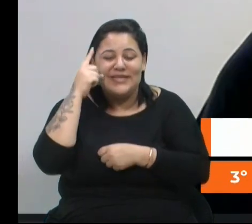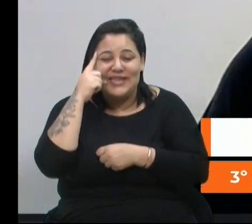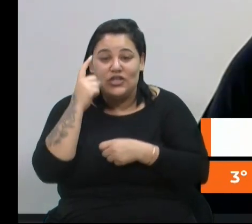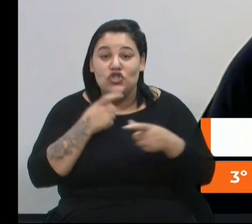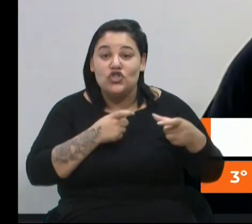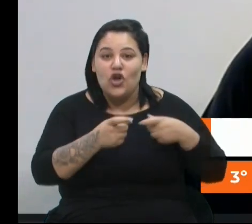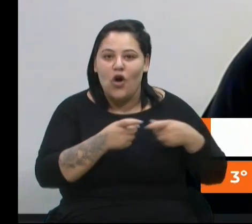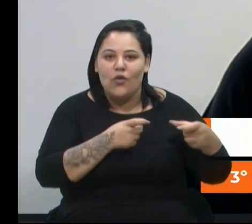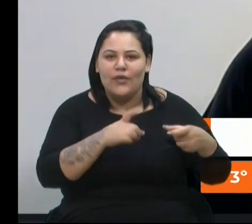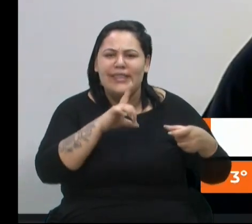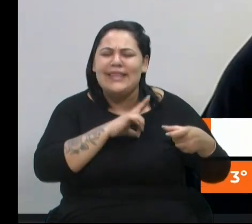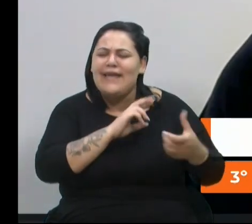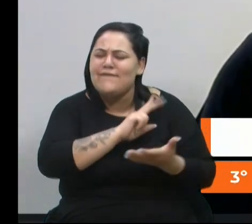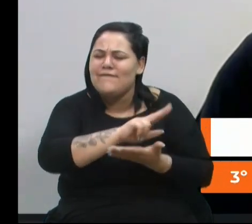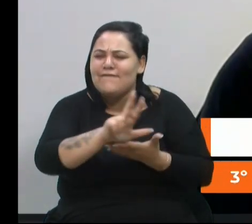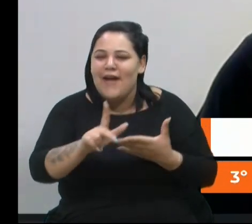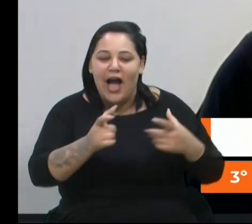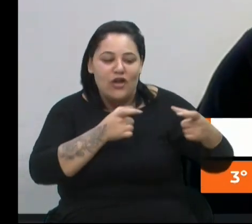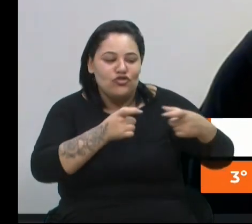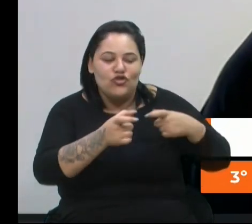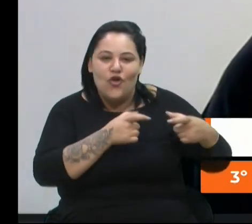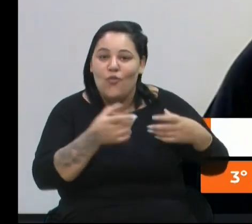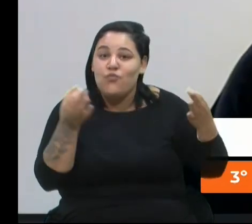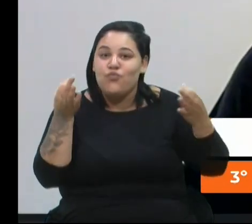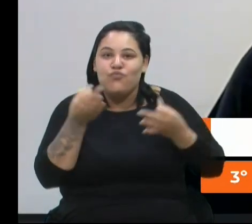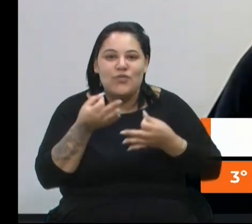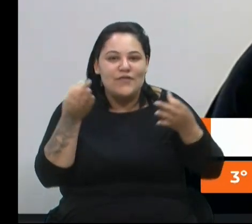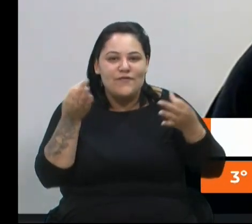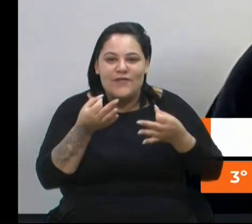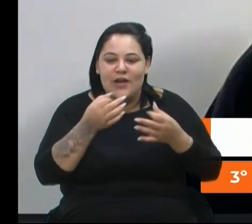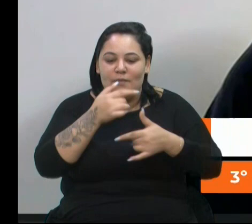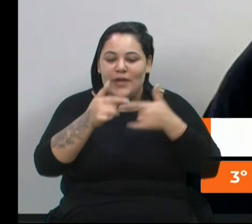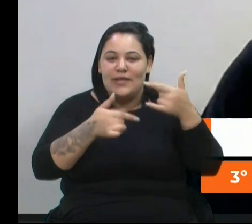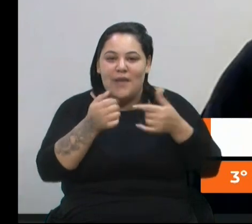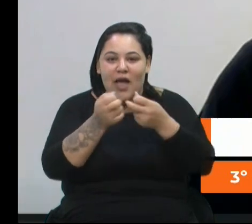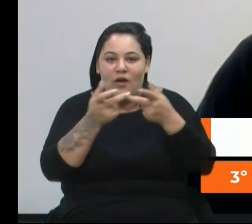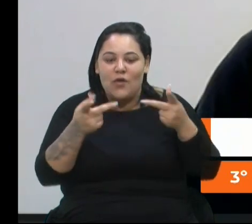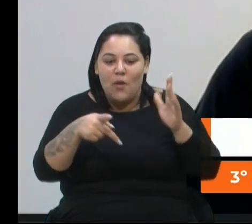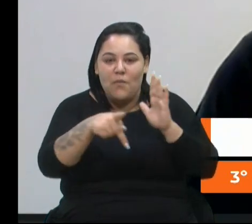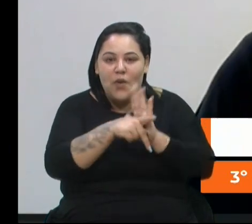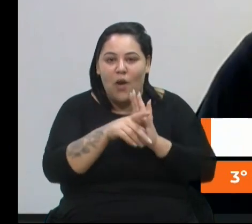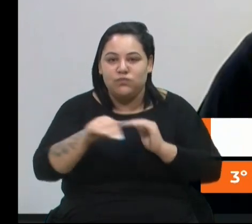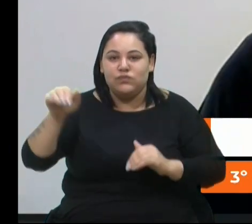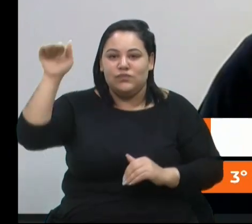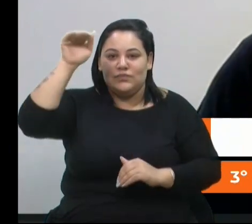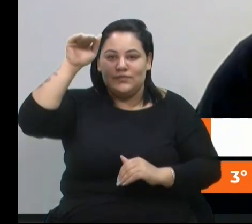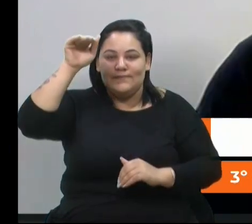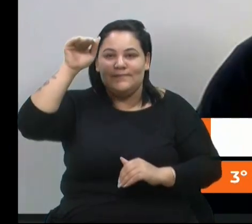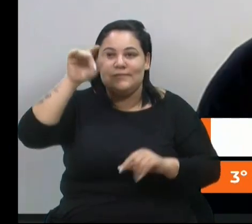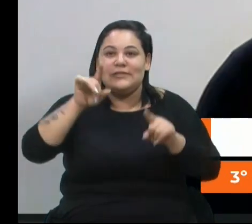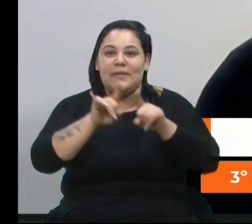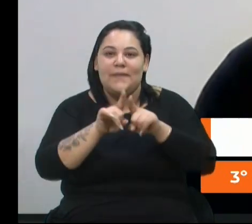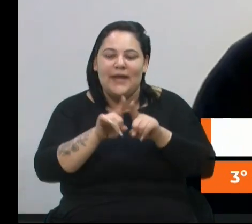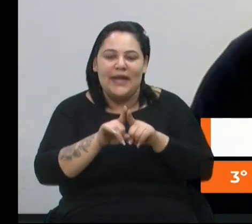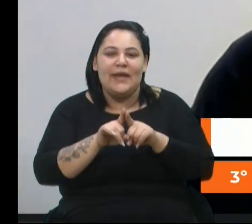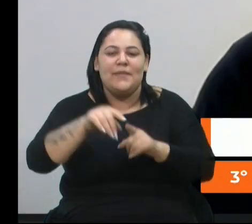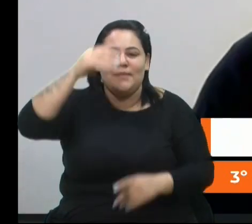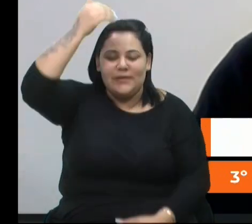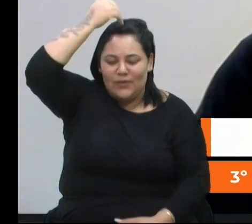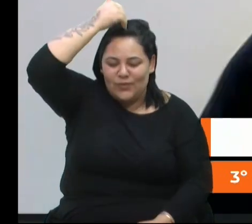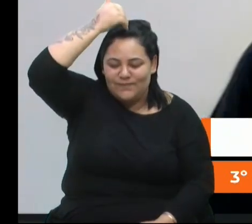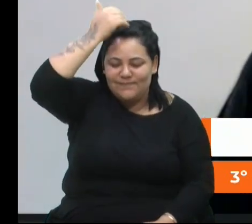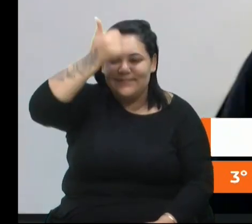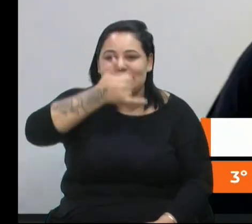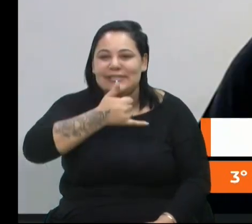tantos jogos que são maravilhosos para poder trabalhar questões relacionadas à superdotação, à tolerância à frustração,